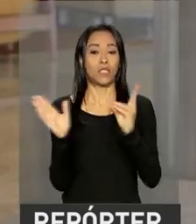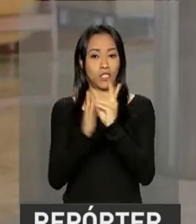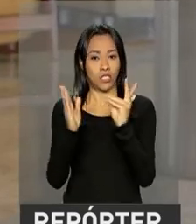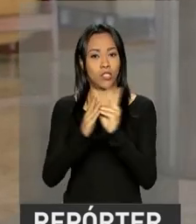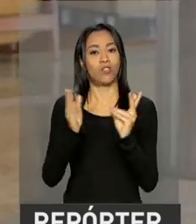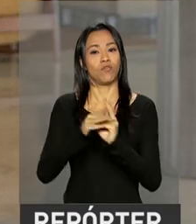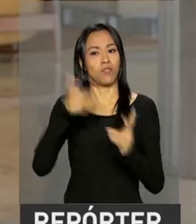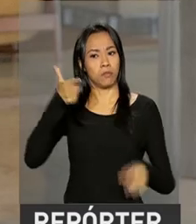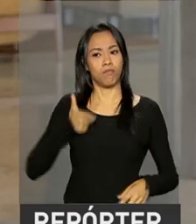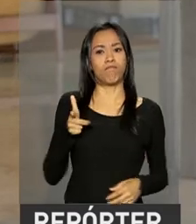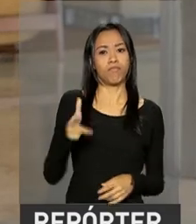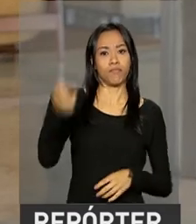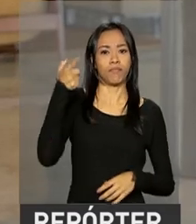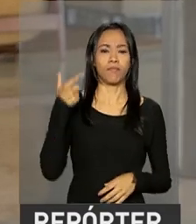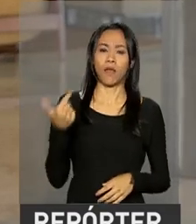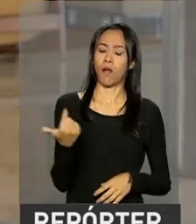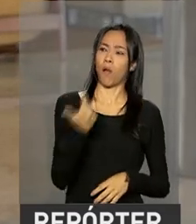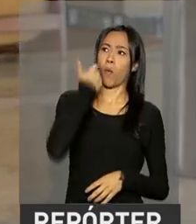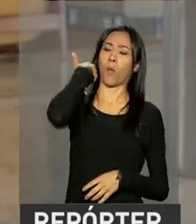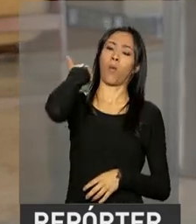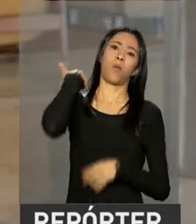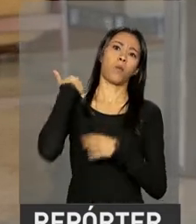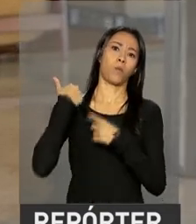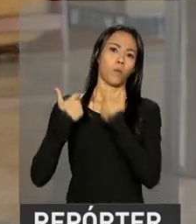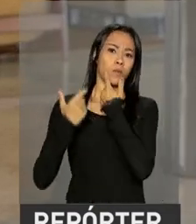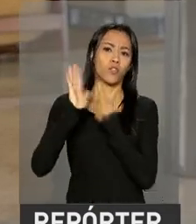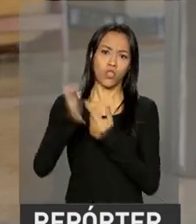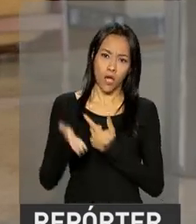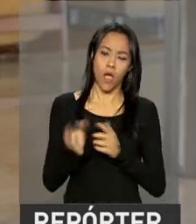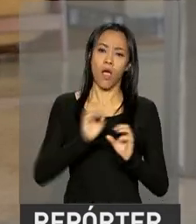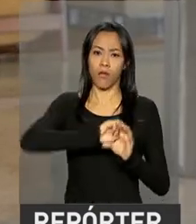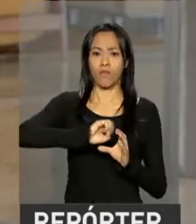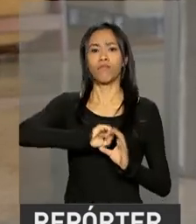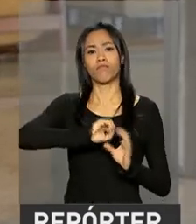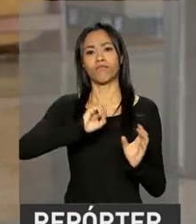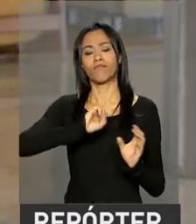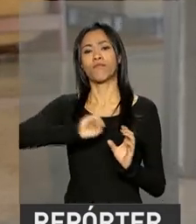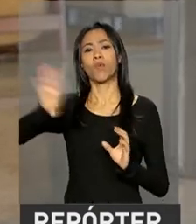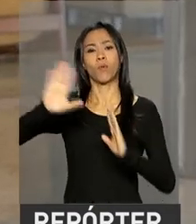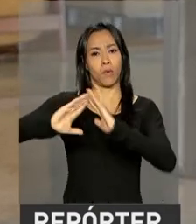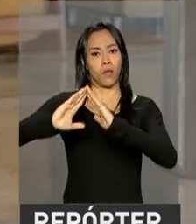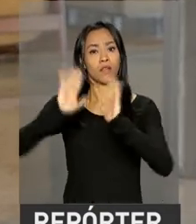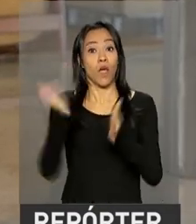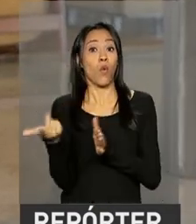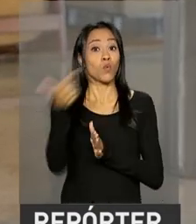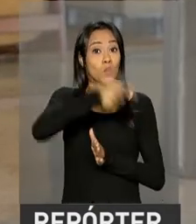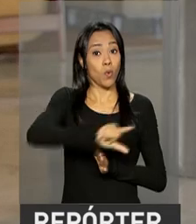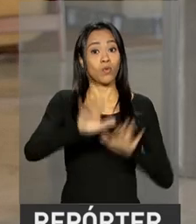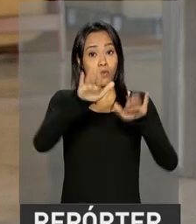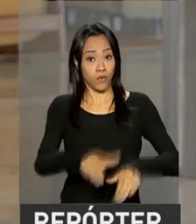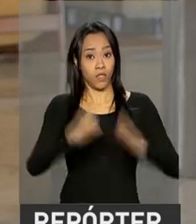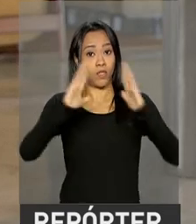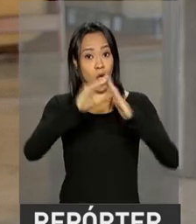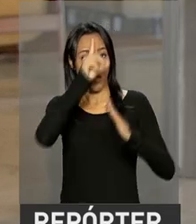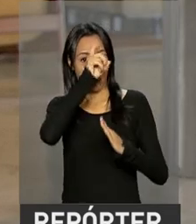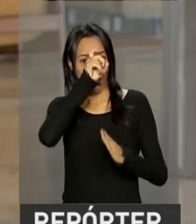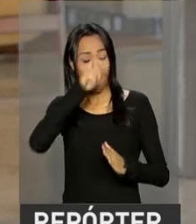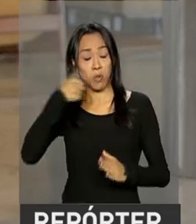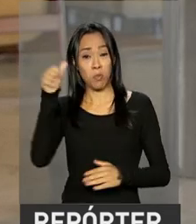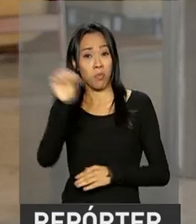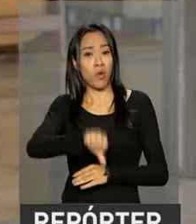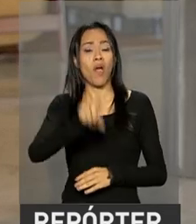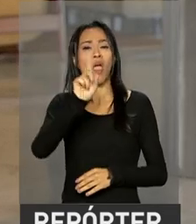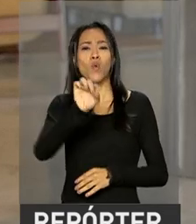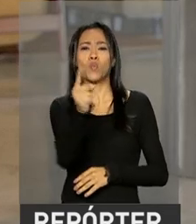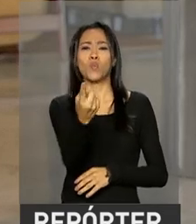alvos de tiros de raspão no rosto e já tiveram alta hospitalar. Os demais seguem internados e o caso mais grave seria